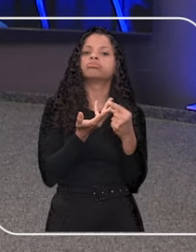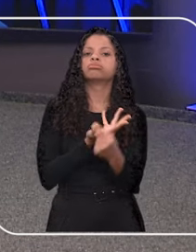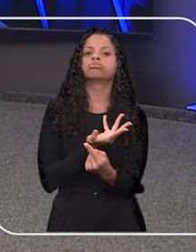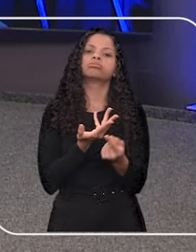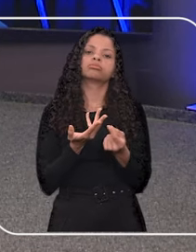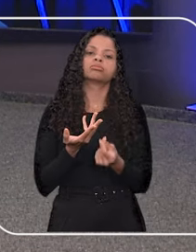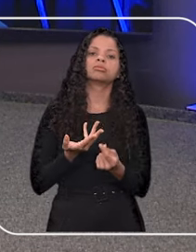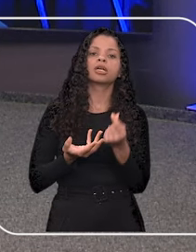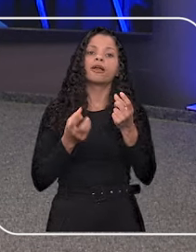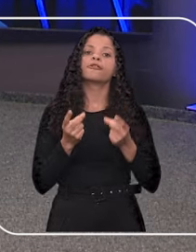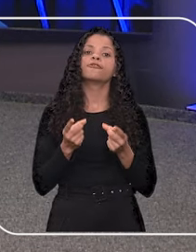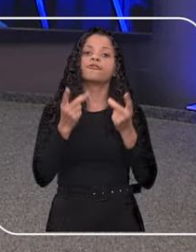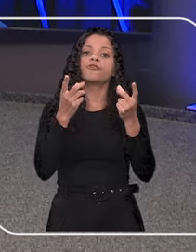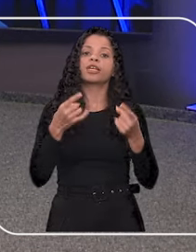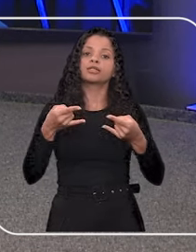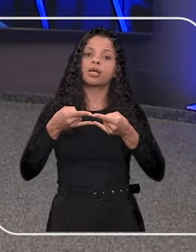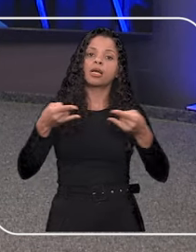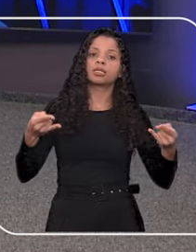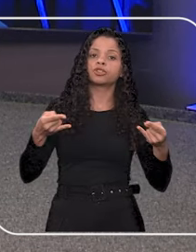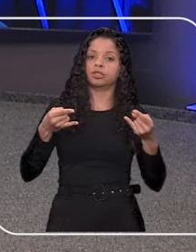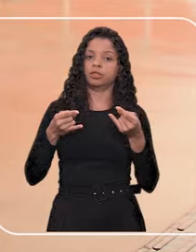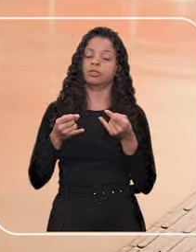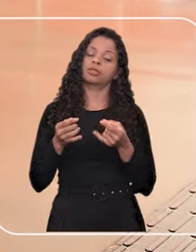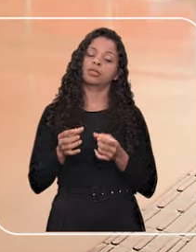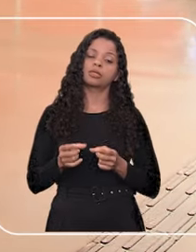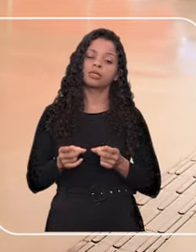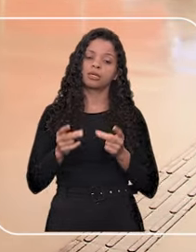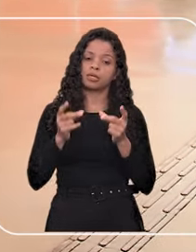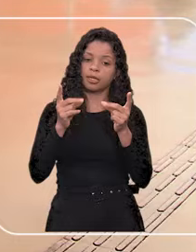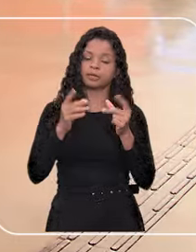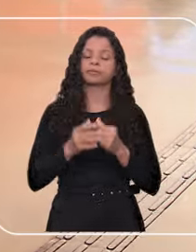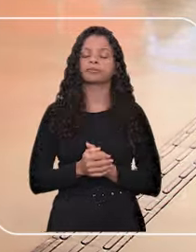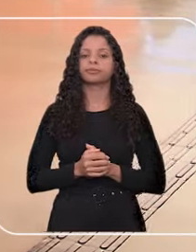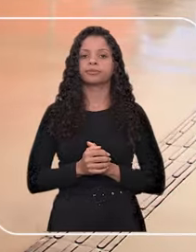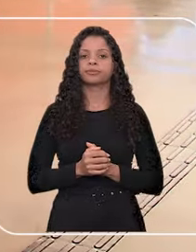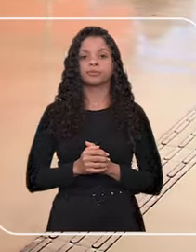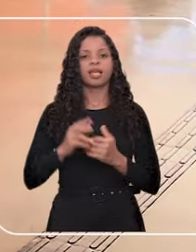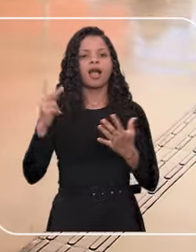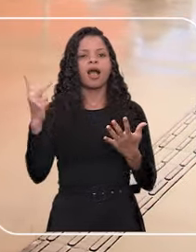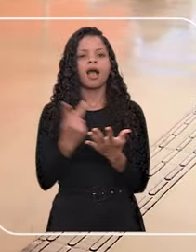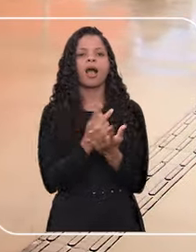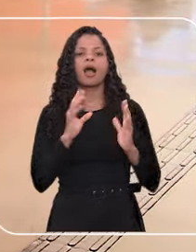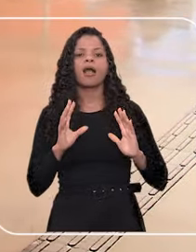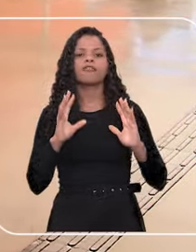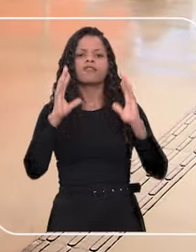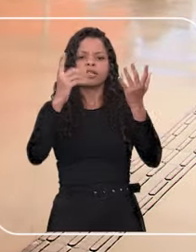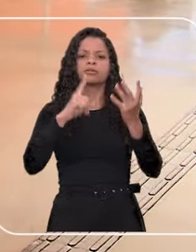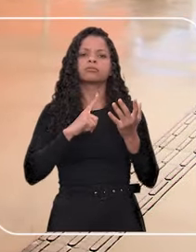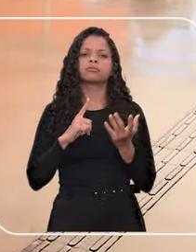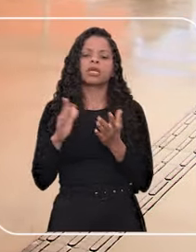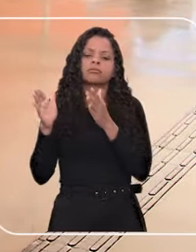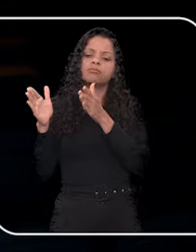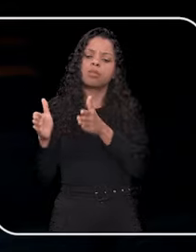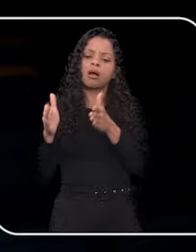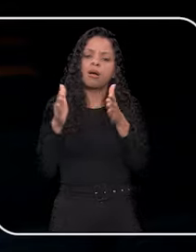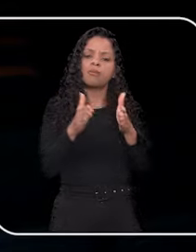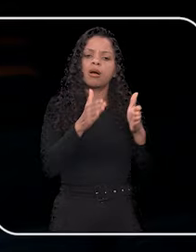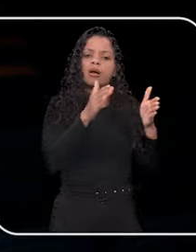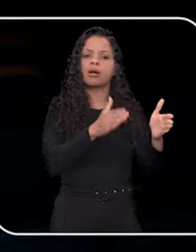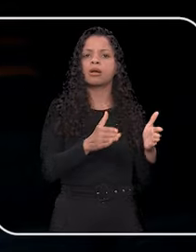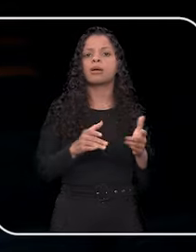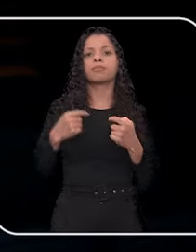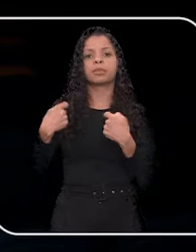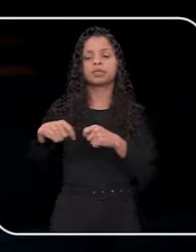intermediação da venda de ingressos a realização de um evento envolve várias etapas é